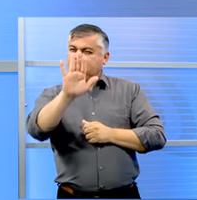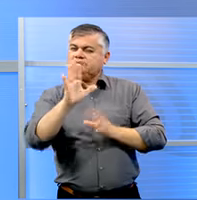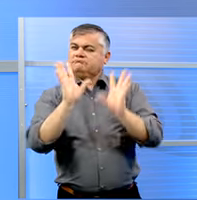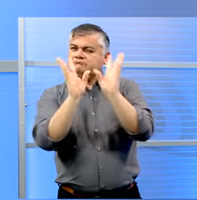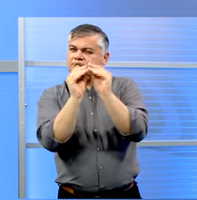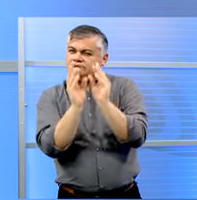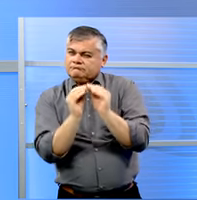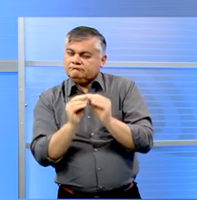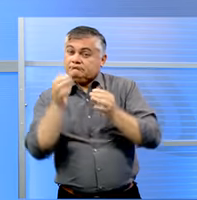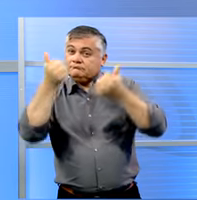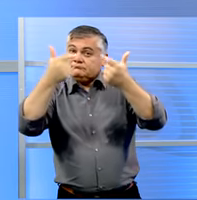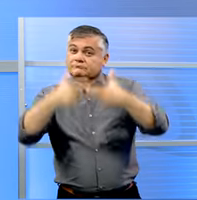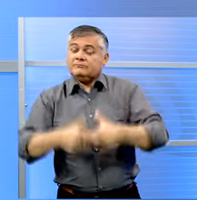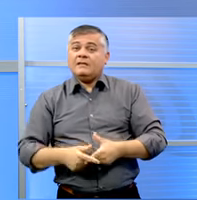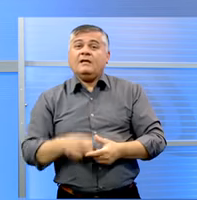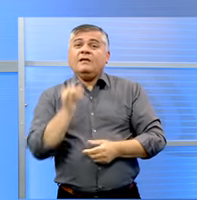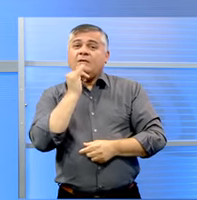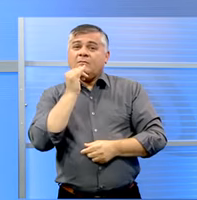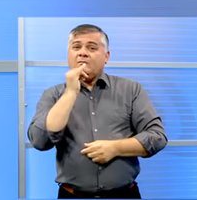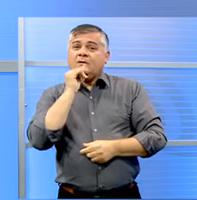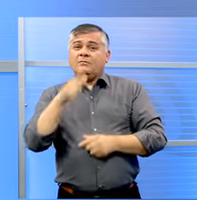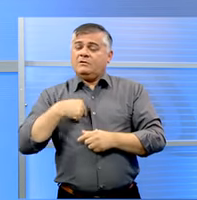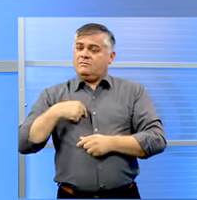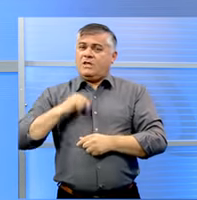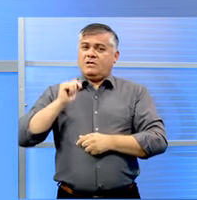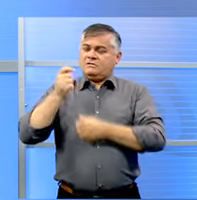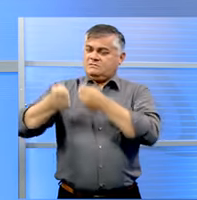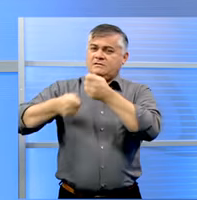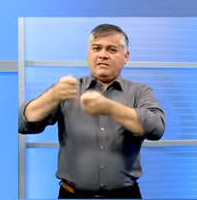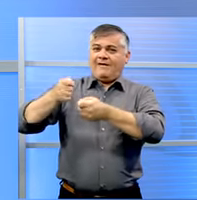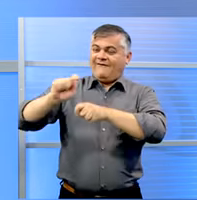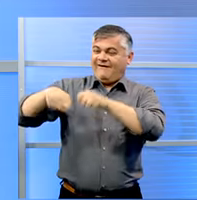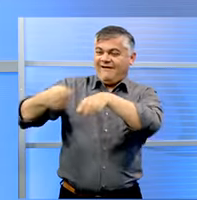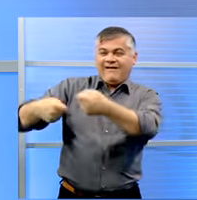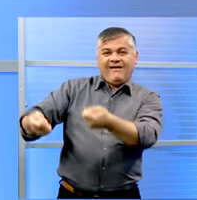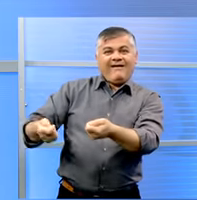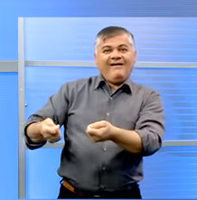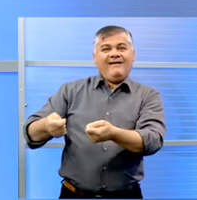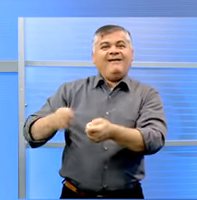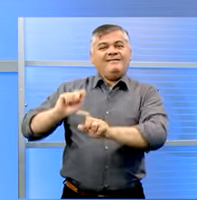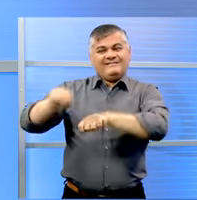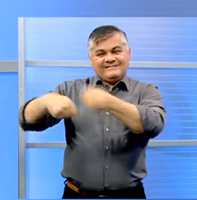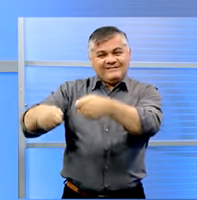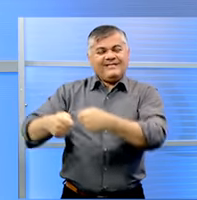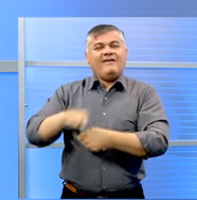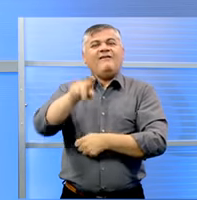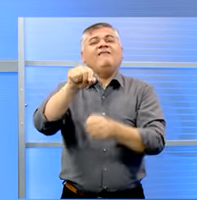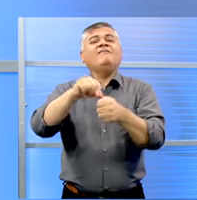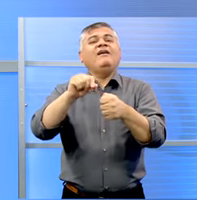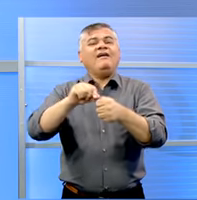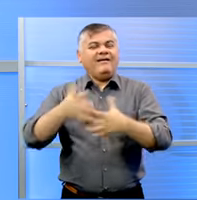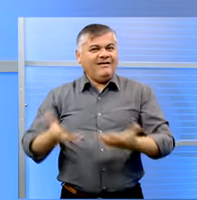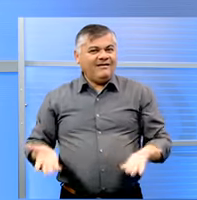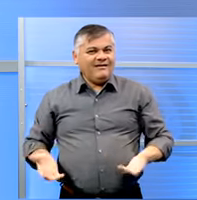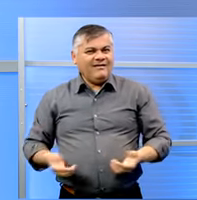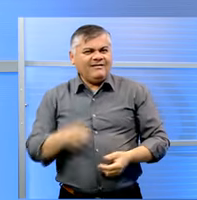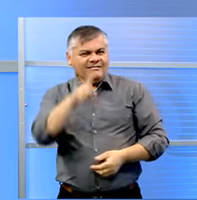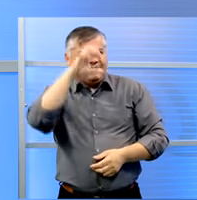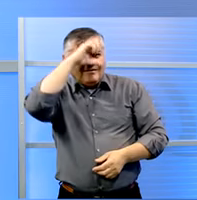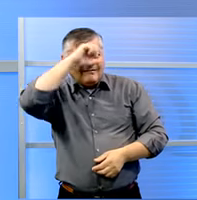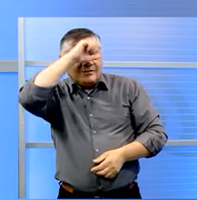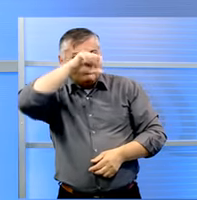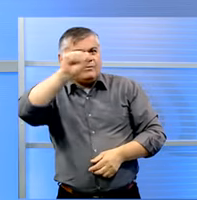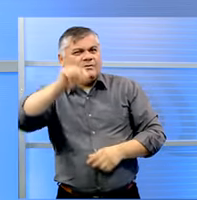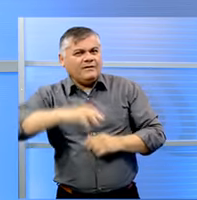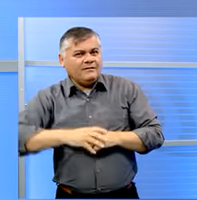essa configuração de mão. A forma que a mão recebe na hora que eu estou sinalizando. Sinaliza aí alguma coisa. O que você já